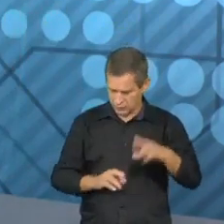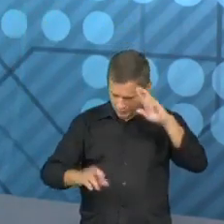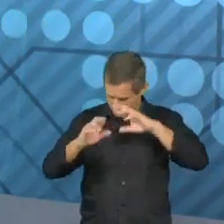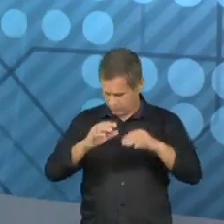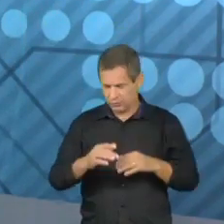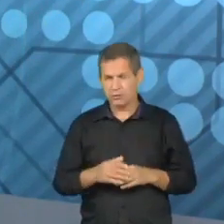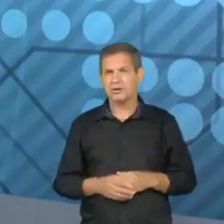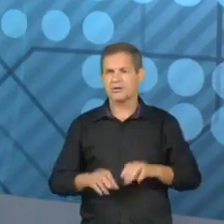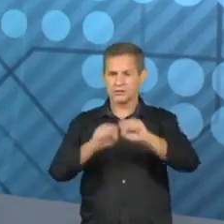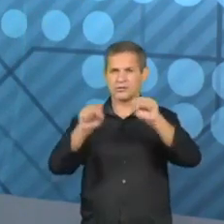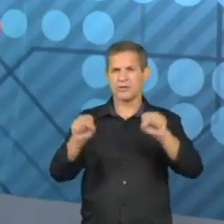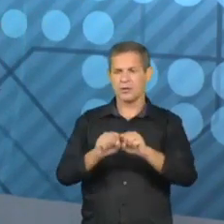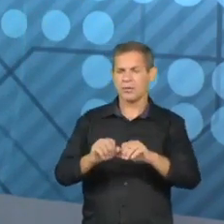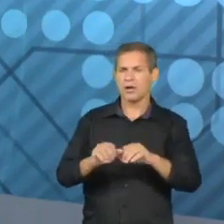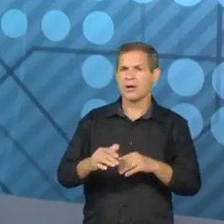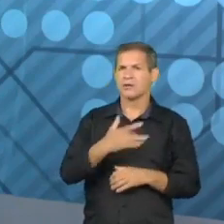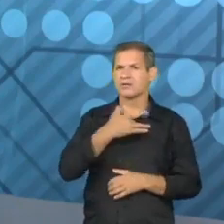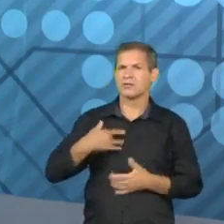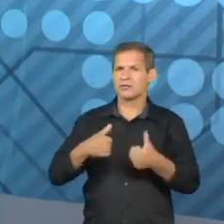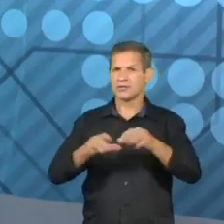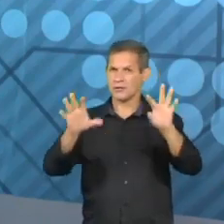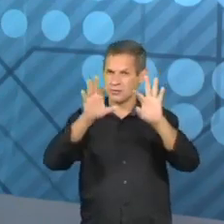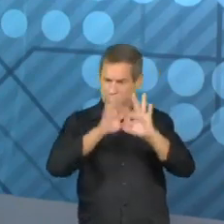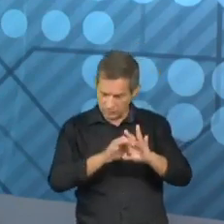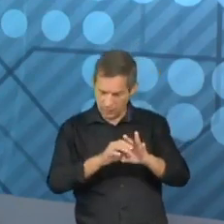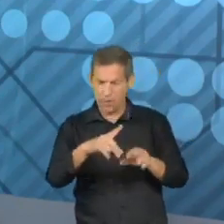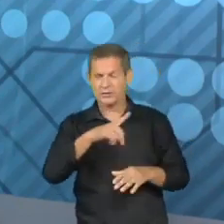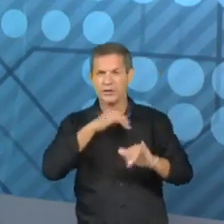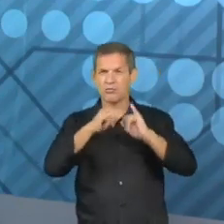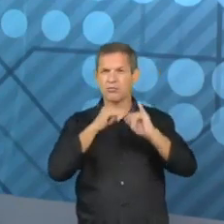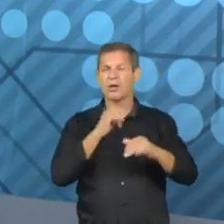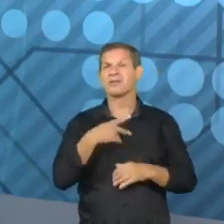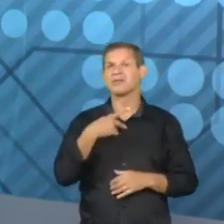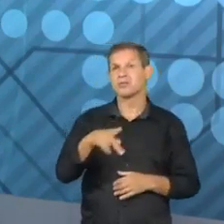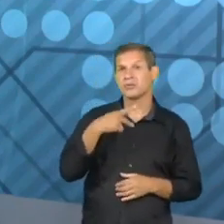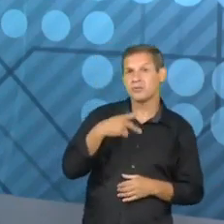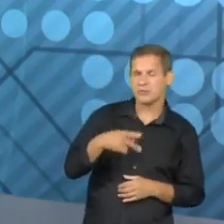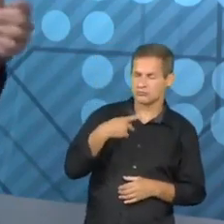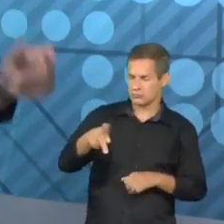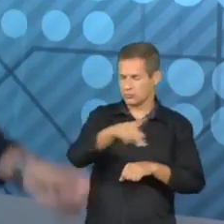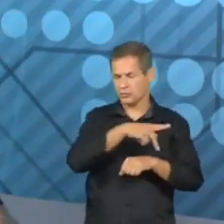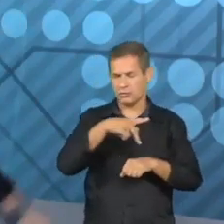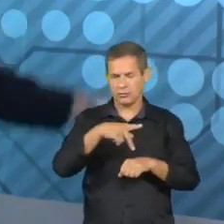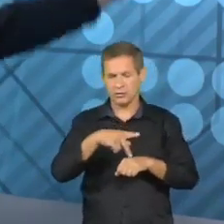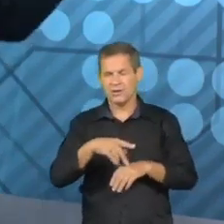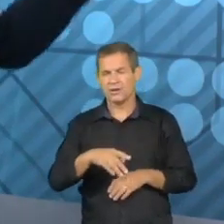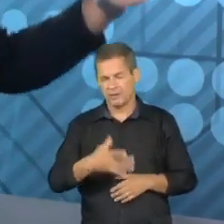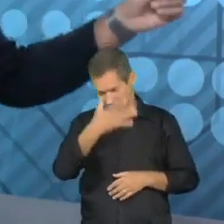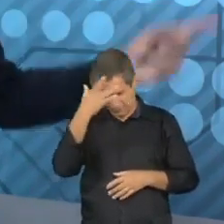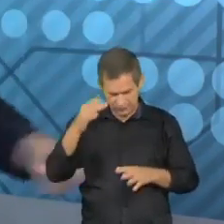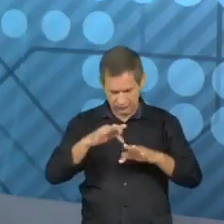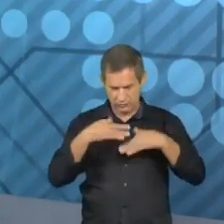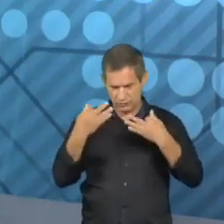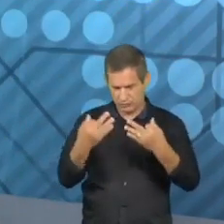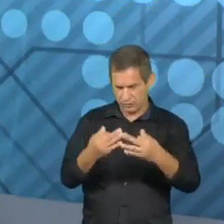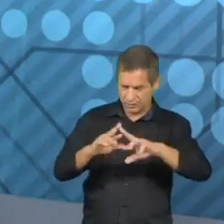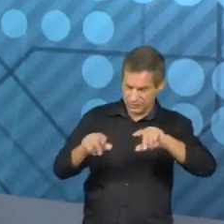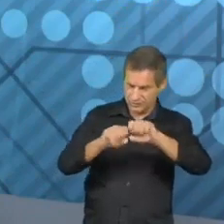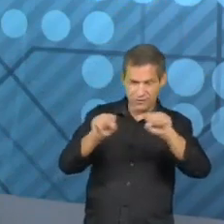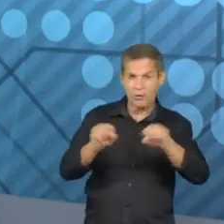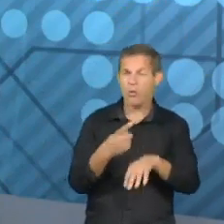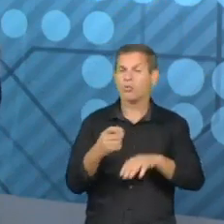converse muito bem, porque você tem informação sua, do seu parente, em vários desses, não é só em